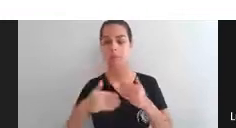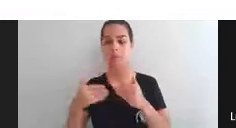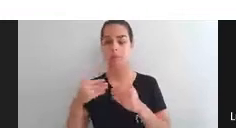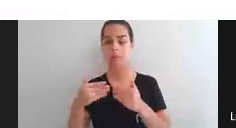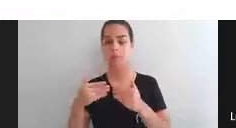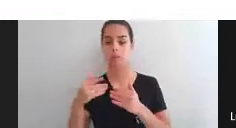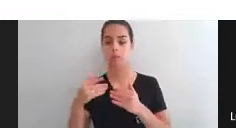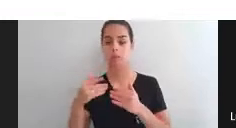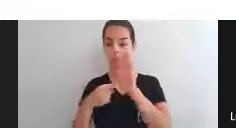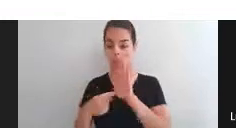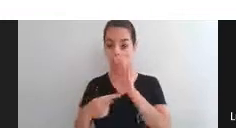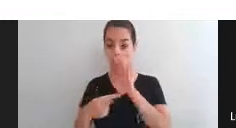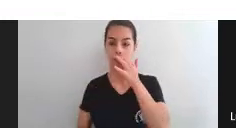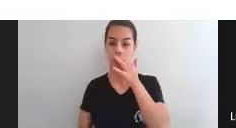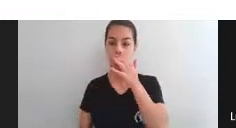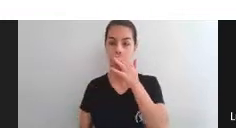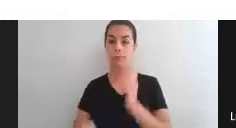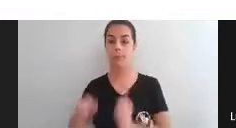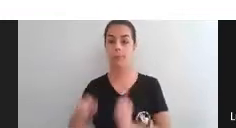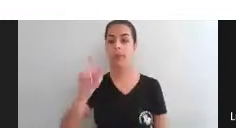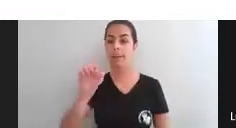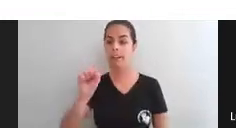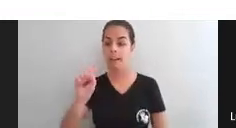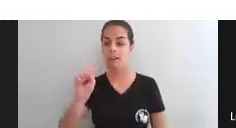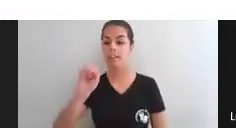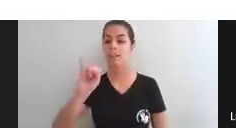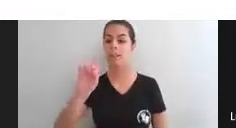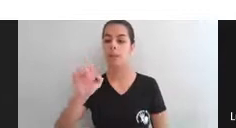mostrar agora para o gás ideal.